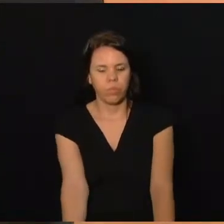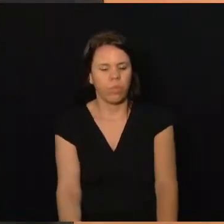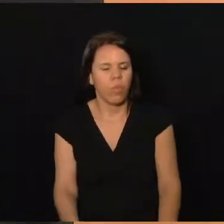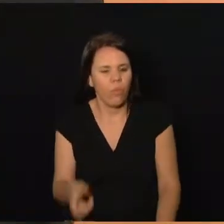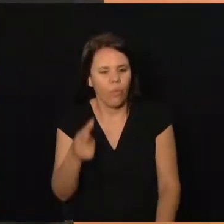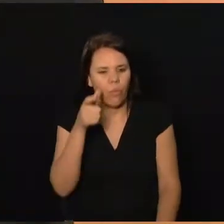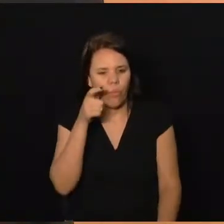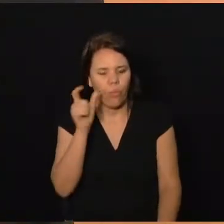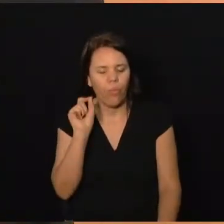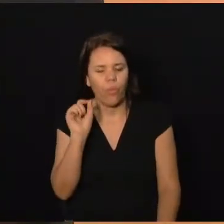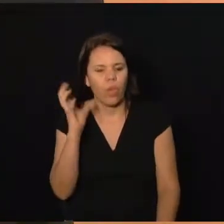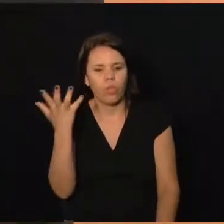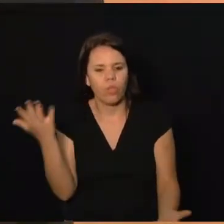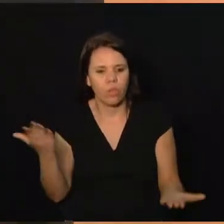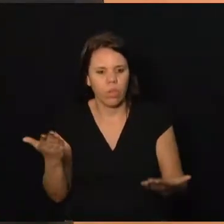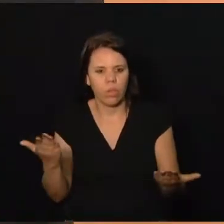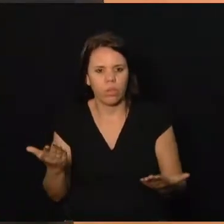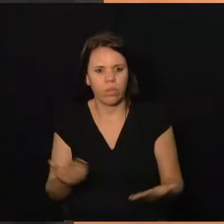hoje,